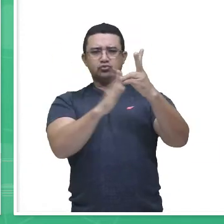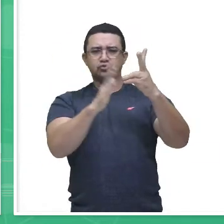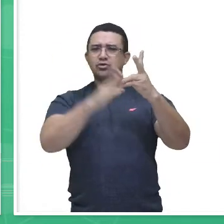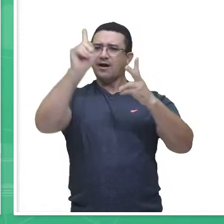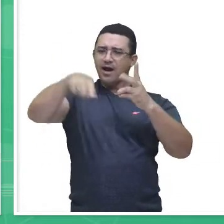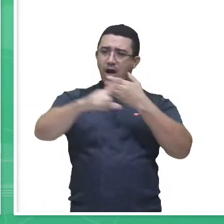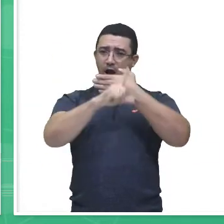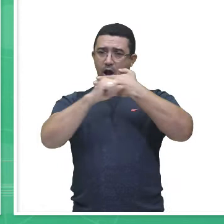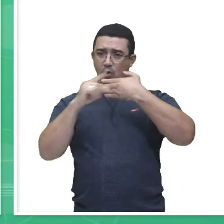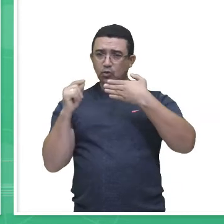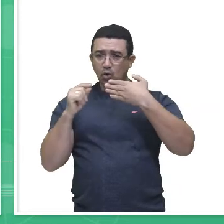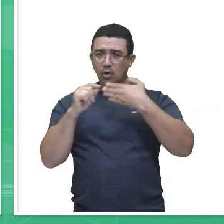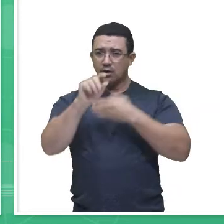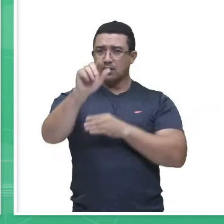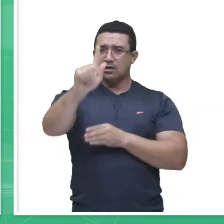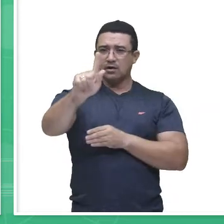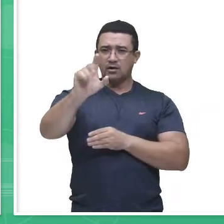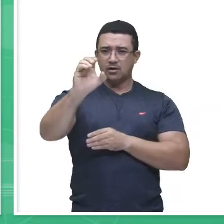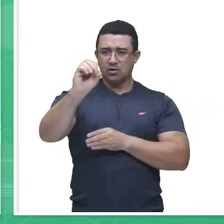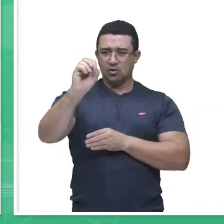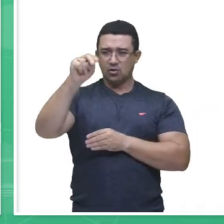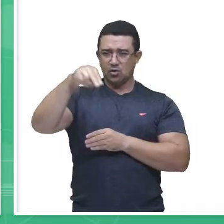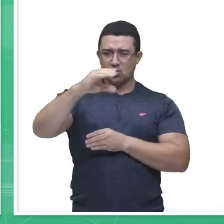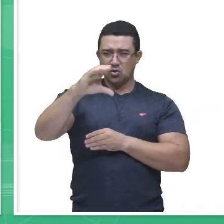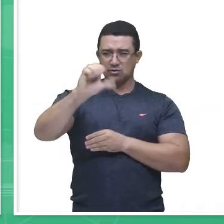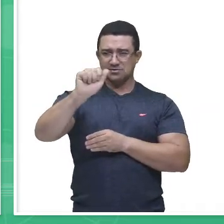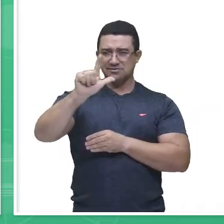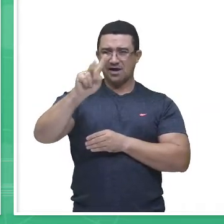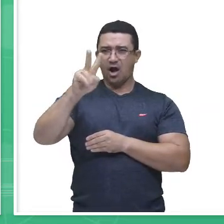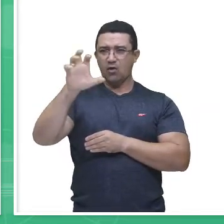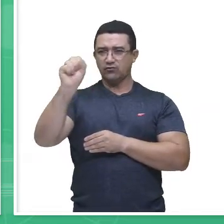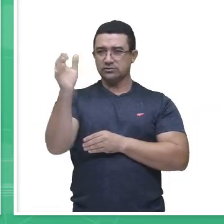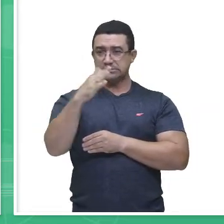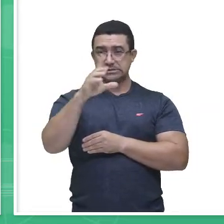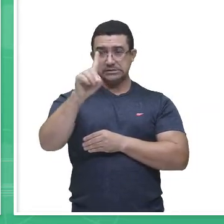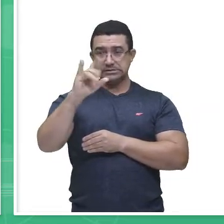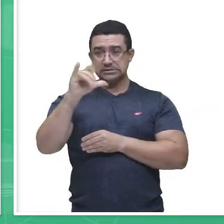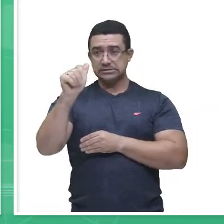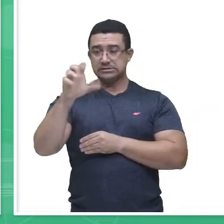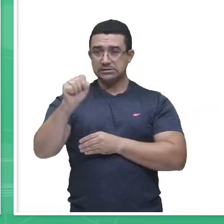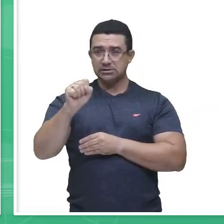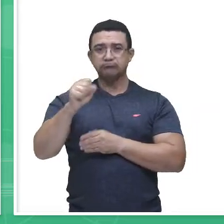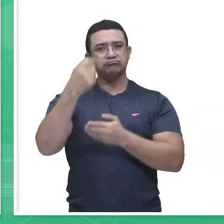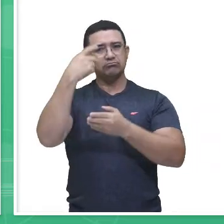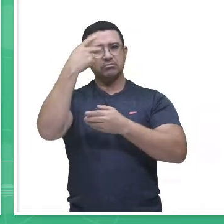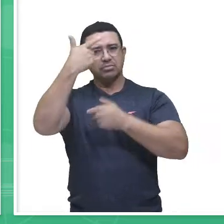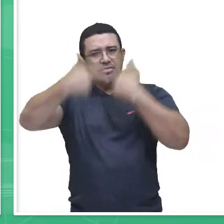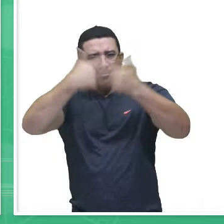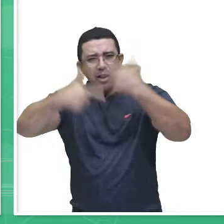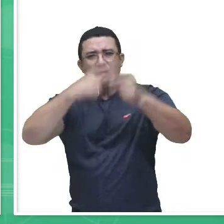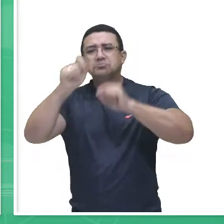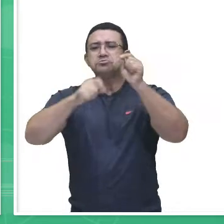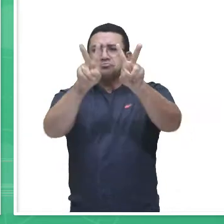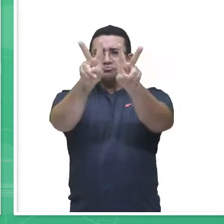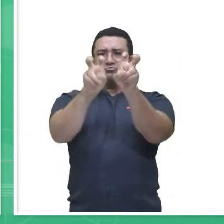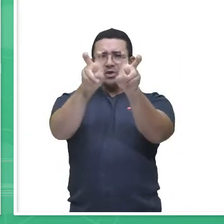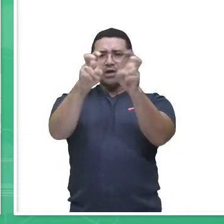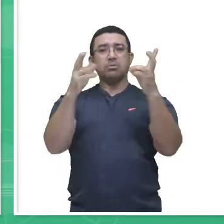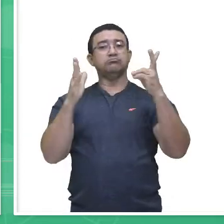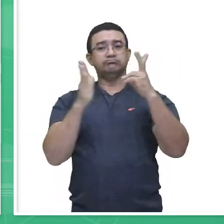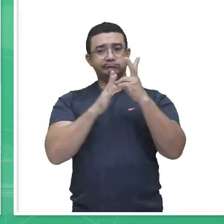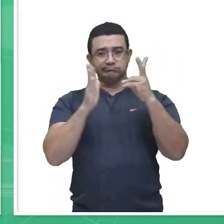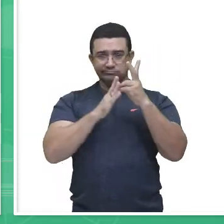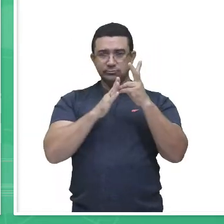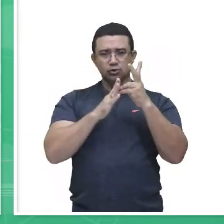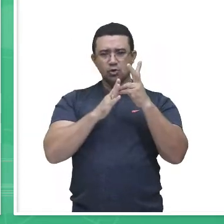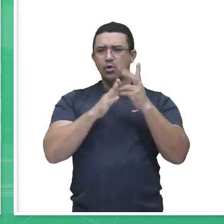aí no texto. Gonçalves Dias ele vai trabalhar tanto a ideia de nação quanto também a ideia do índio, o índio, né, como um